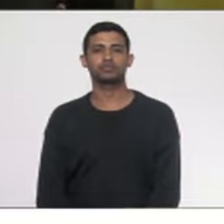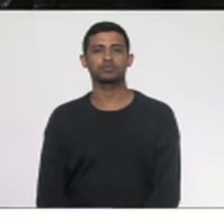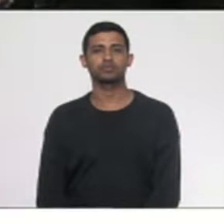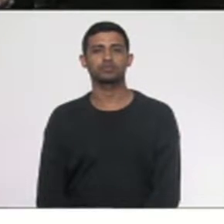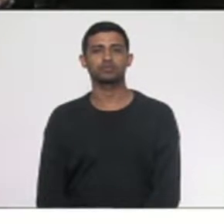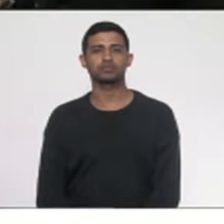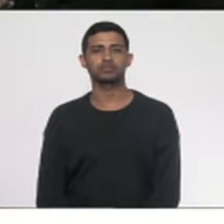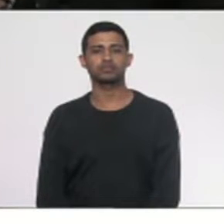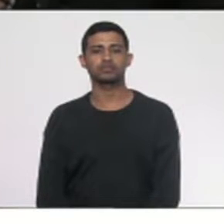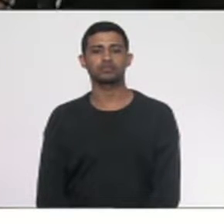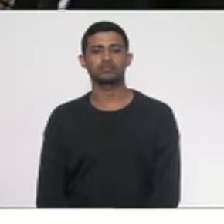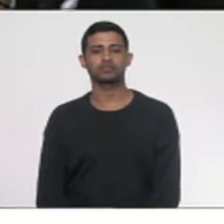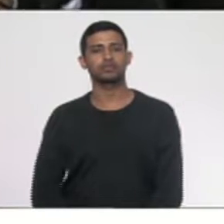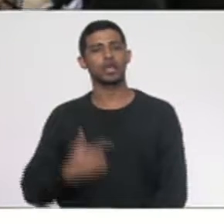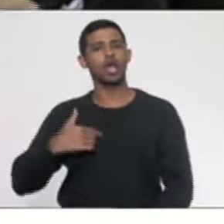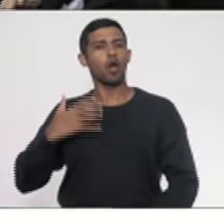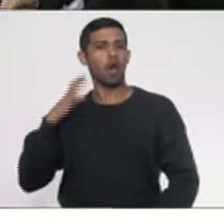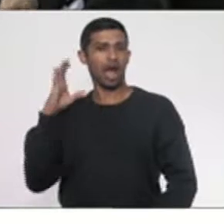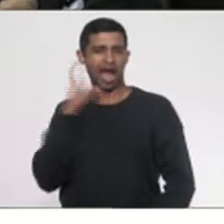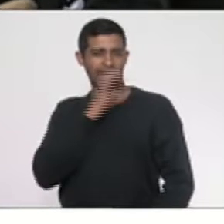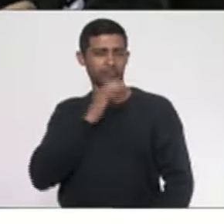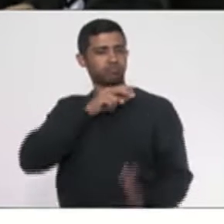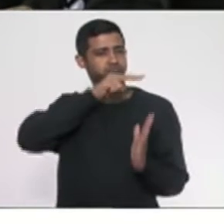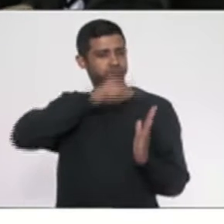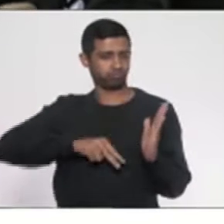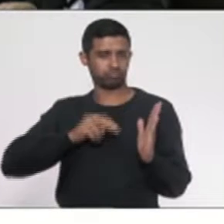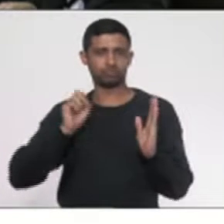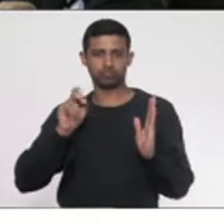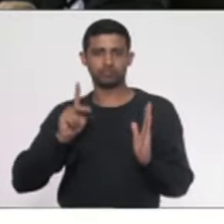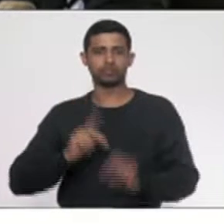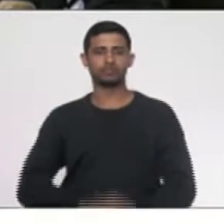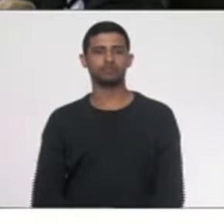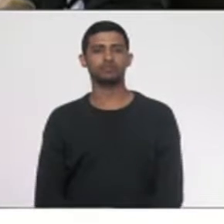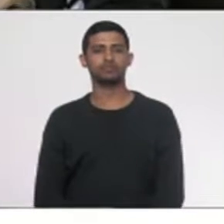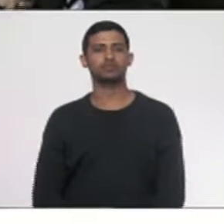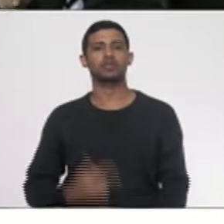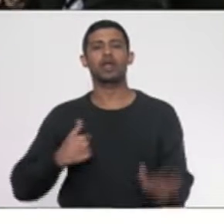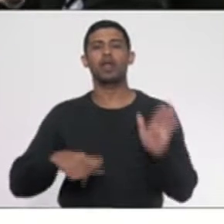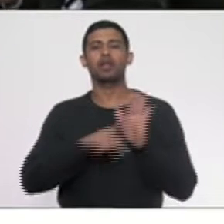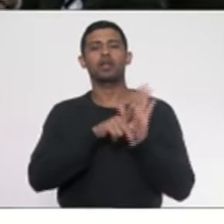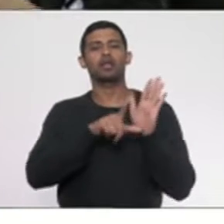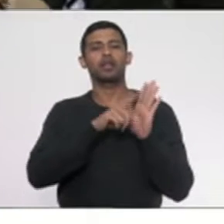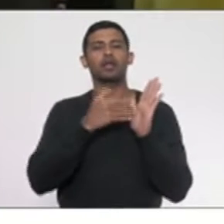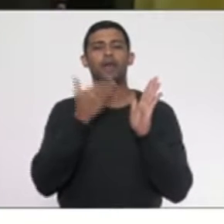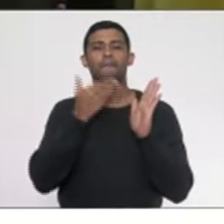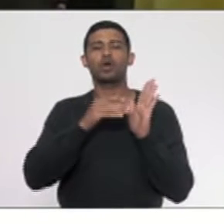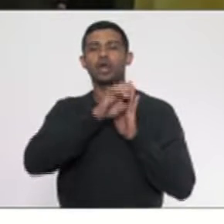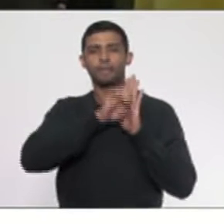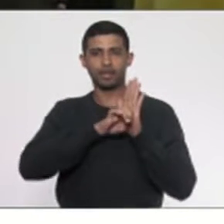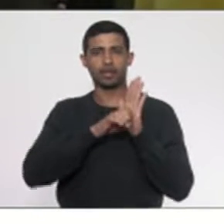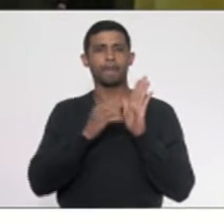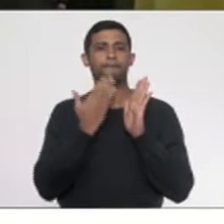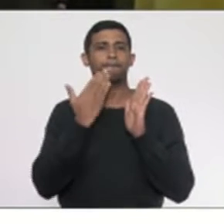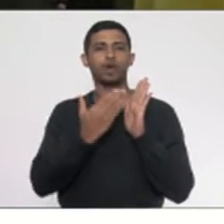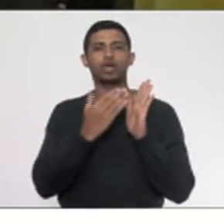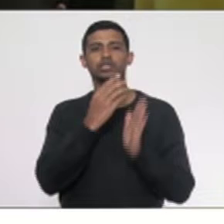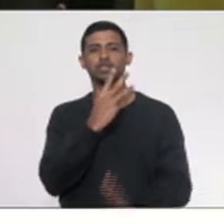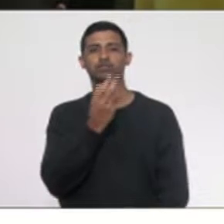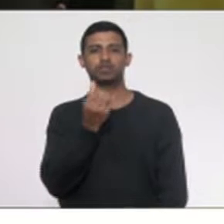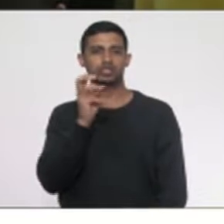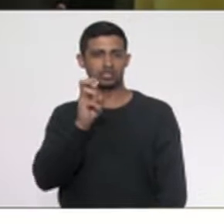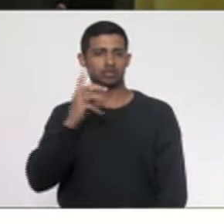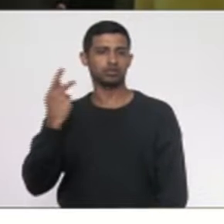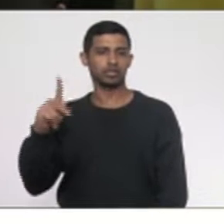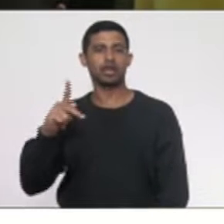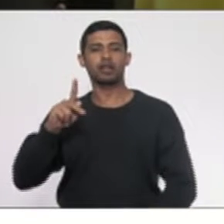eu passo uma breve leitura sintética. Trata-se de emendas apresentadas ao projeto de lei 365 de 2019, de iniciativa do